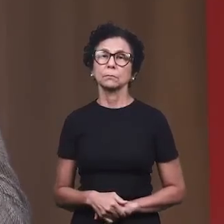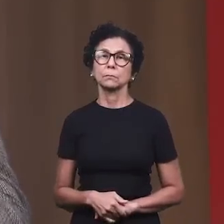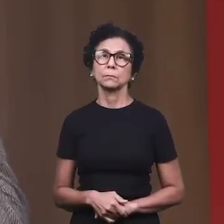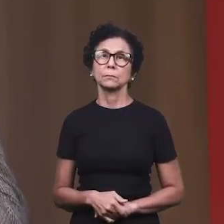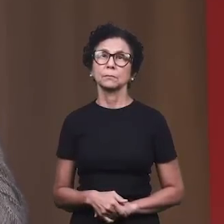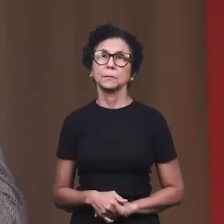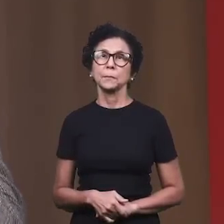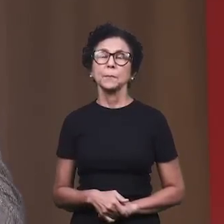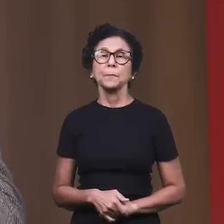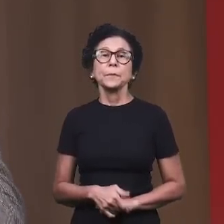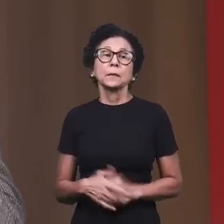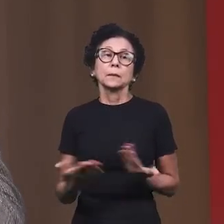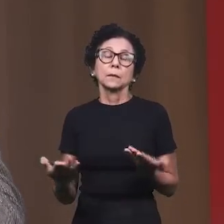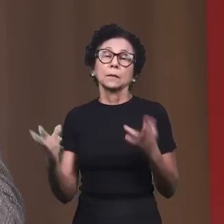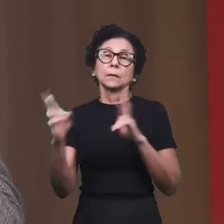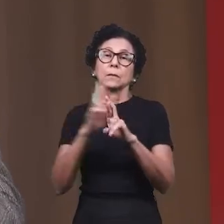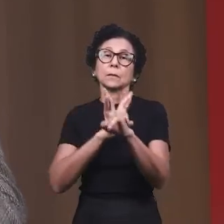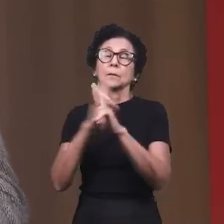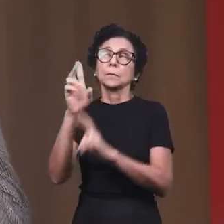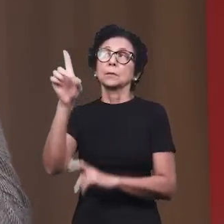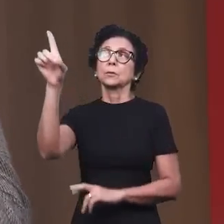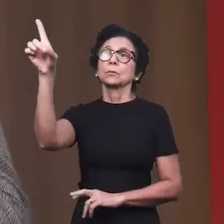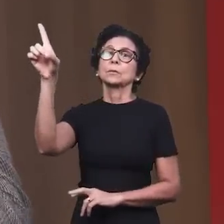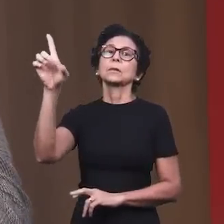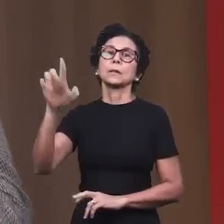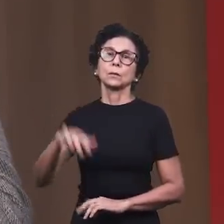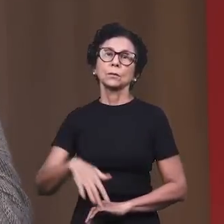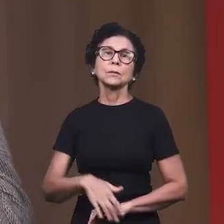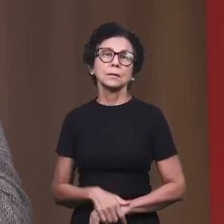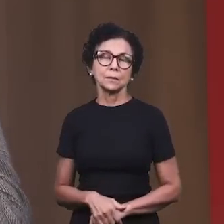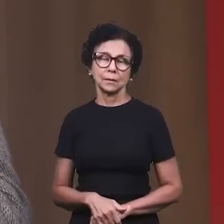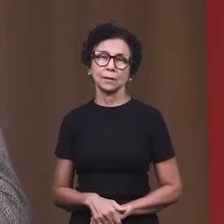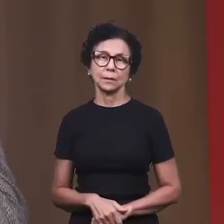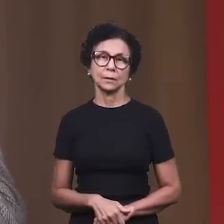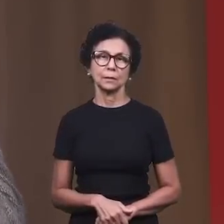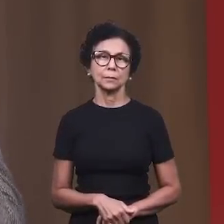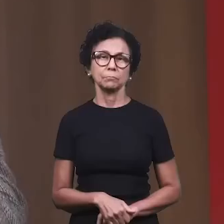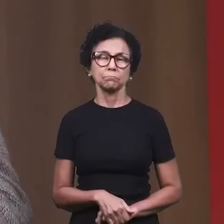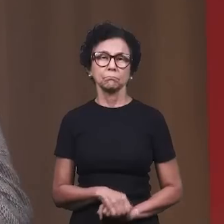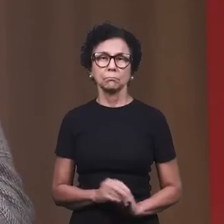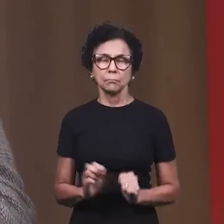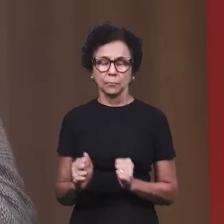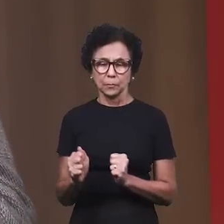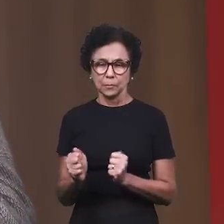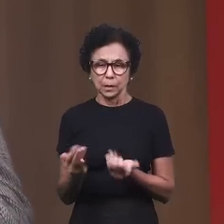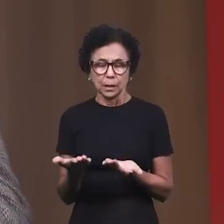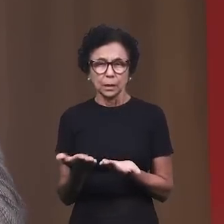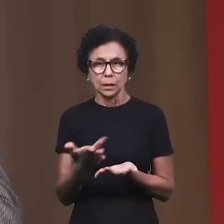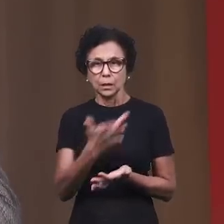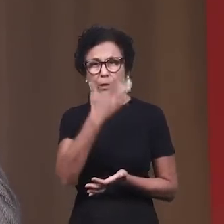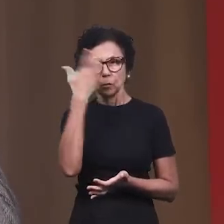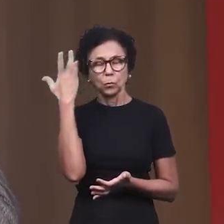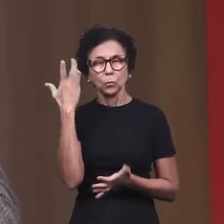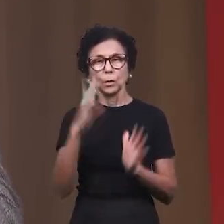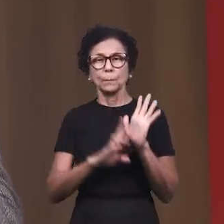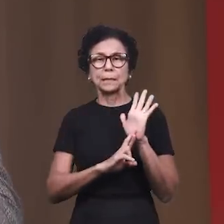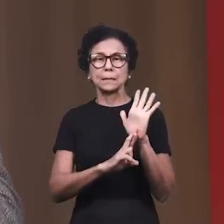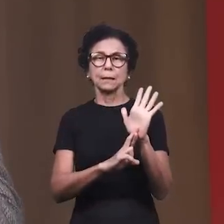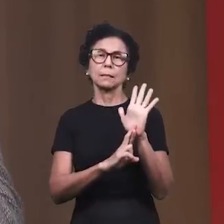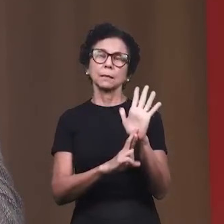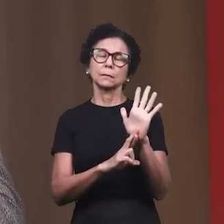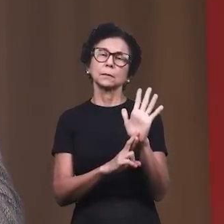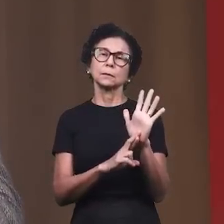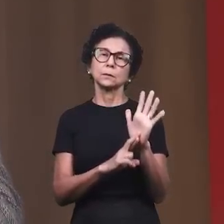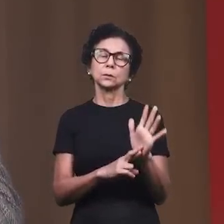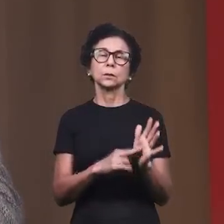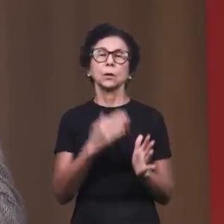da presença de Deus. E que um caminho feito por um intermediário, que era justamente